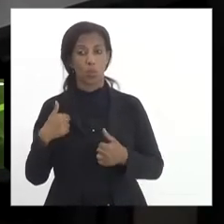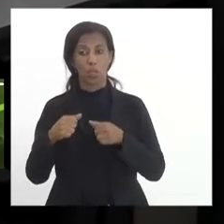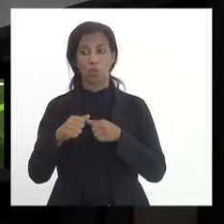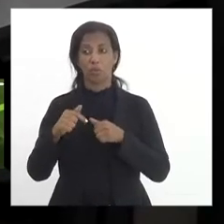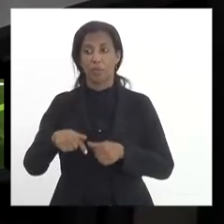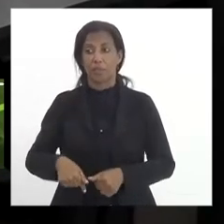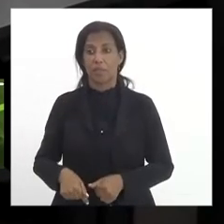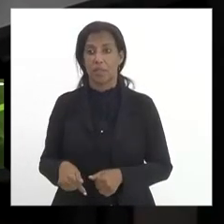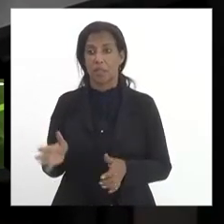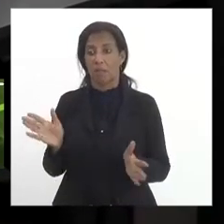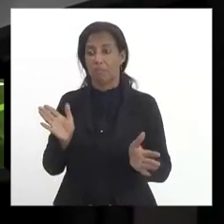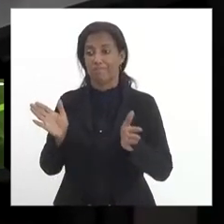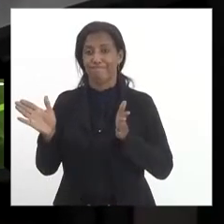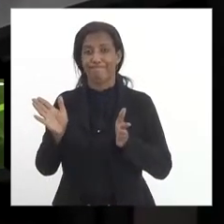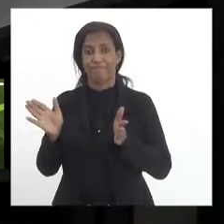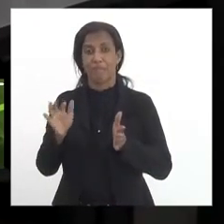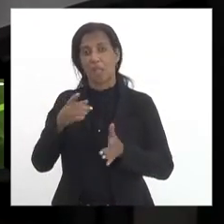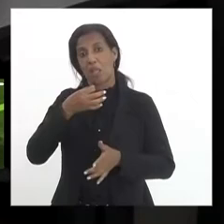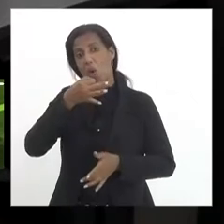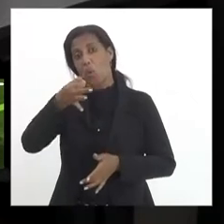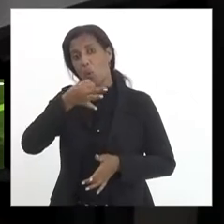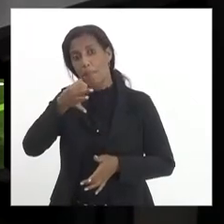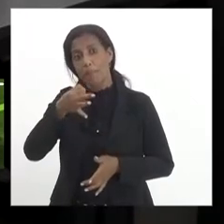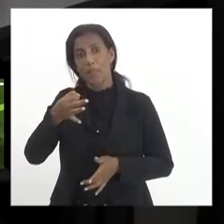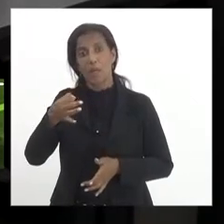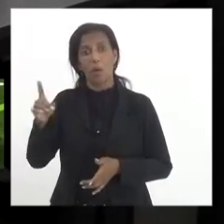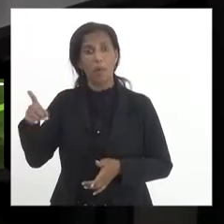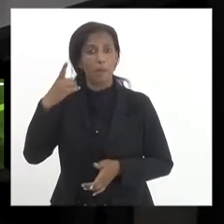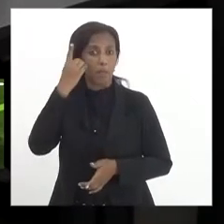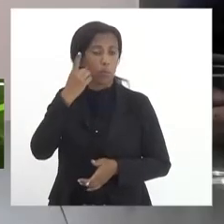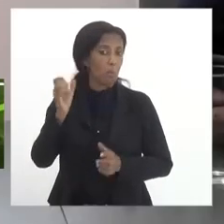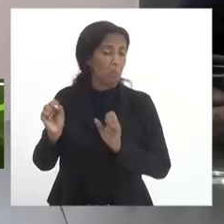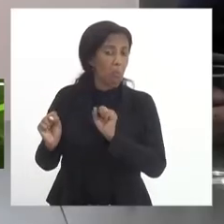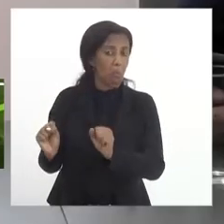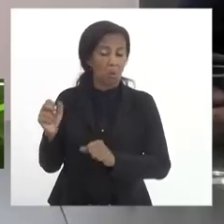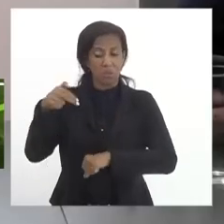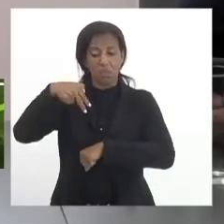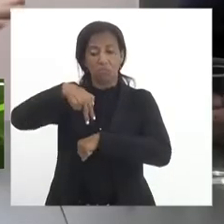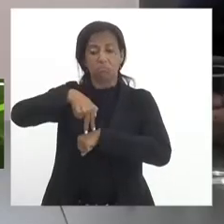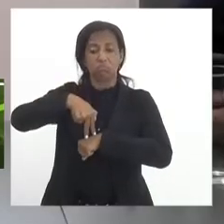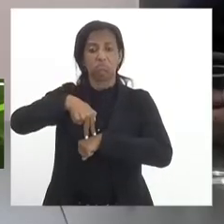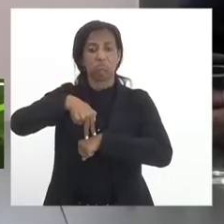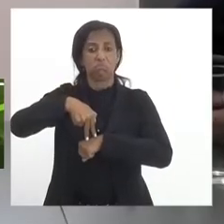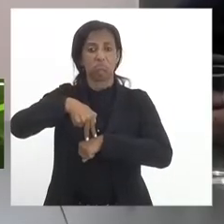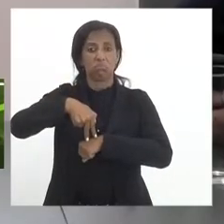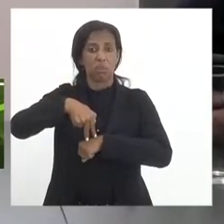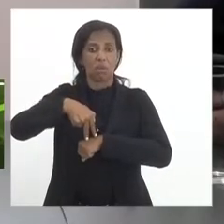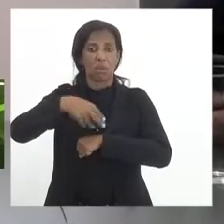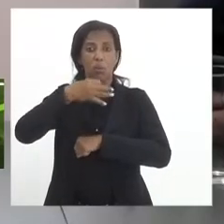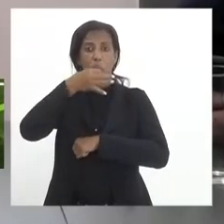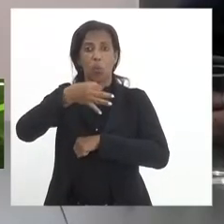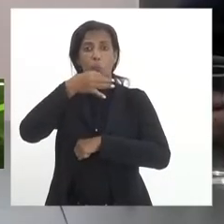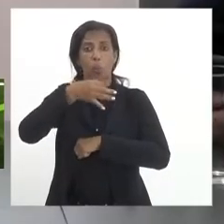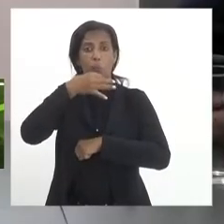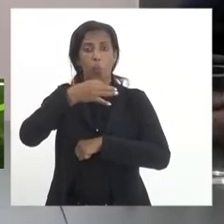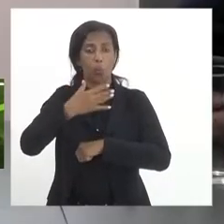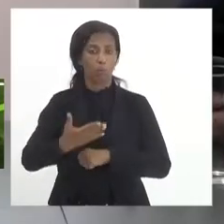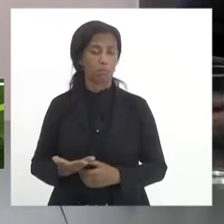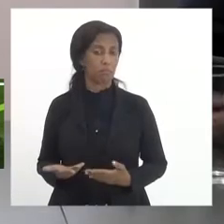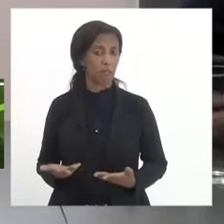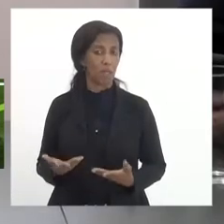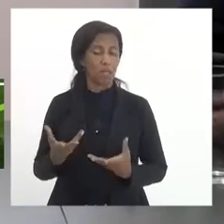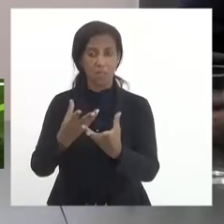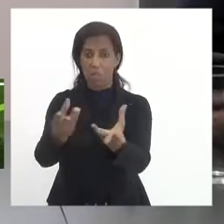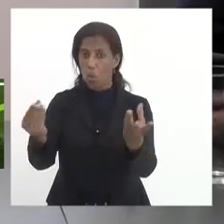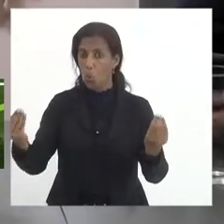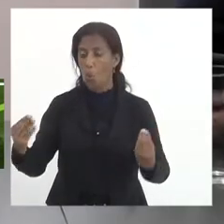defesa intransigente de que o deputado Anderson possa ir a plenário e colocar as suas convicções. Assim como faz muito o